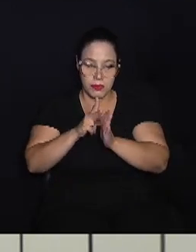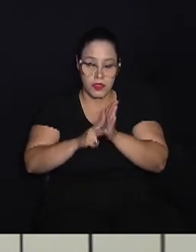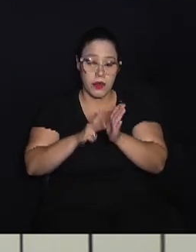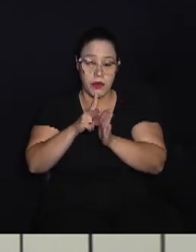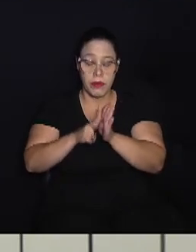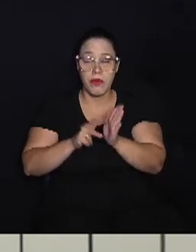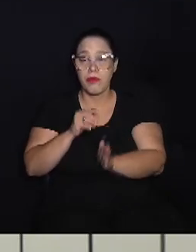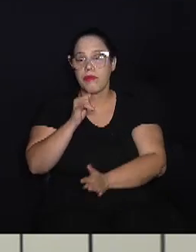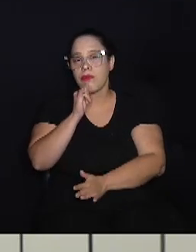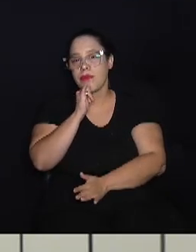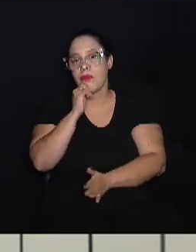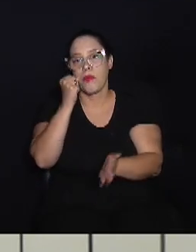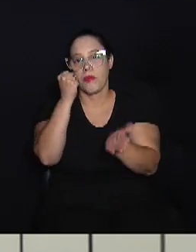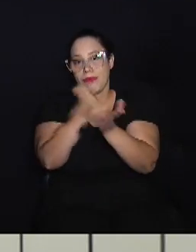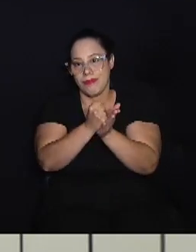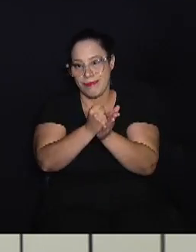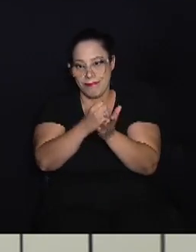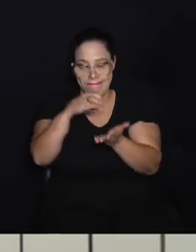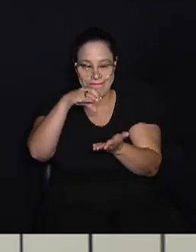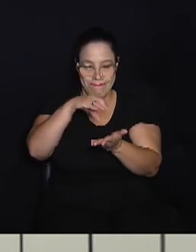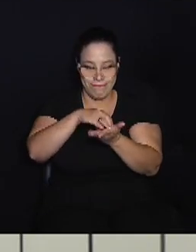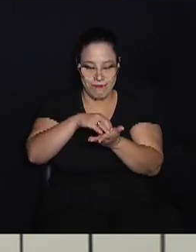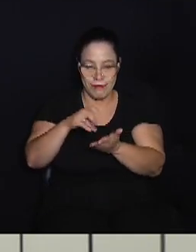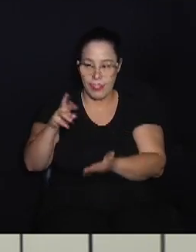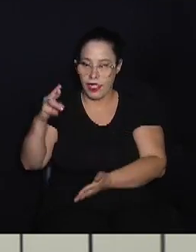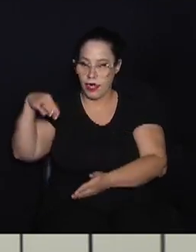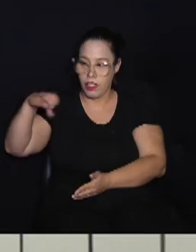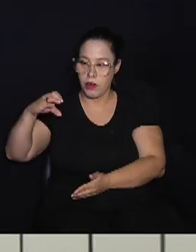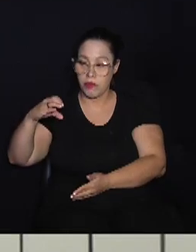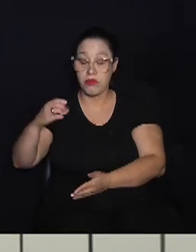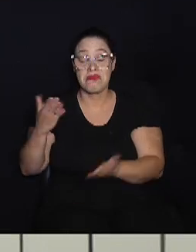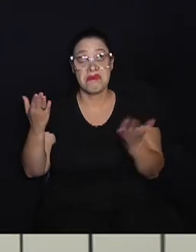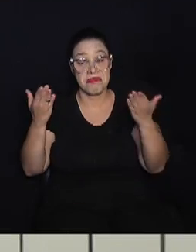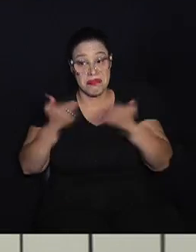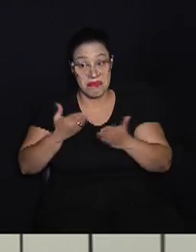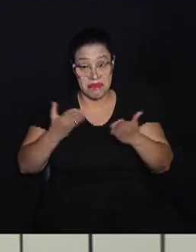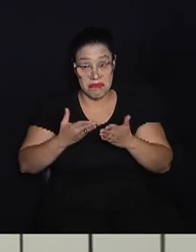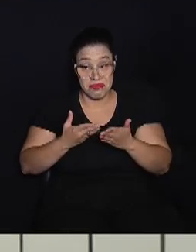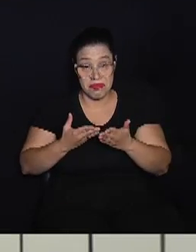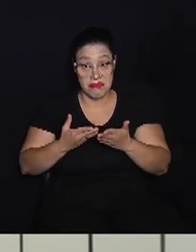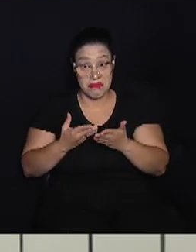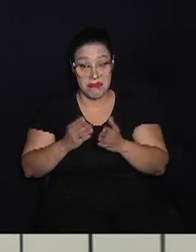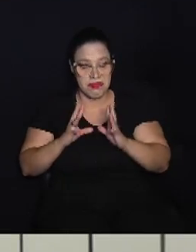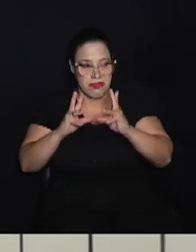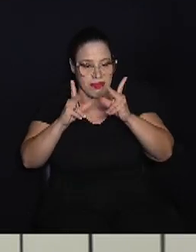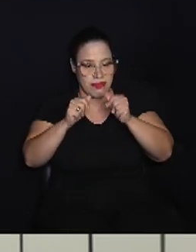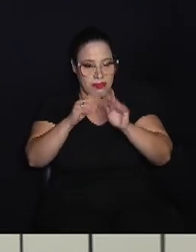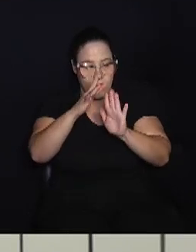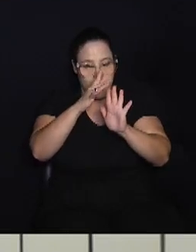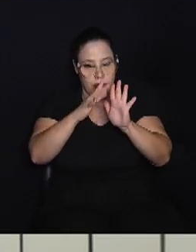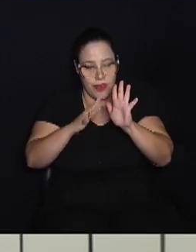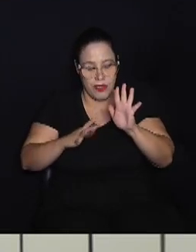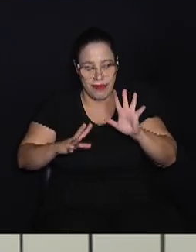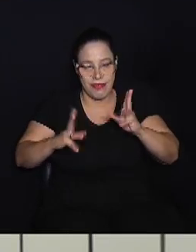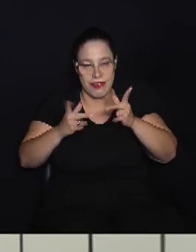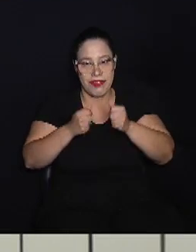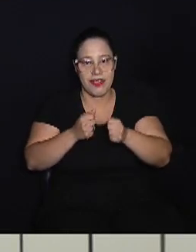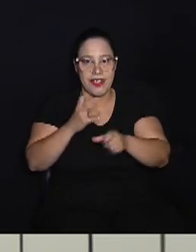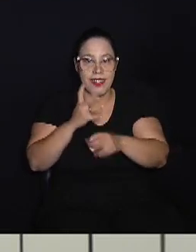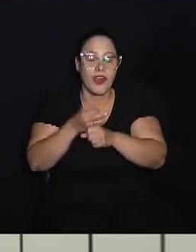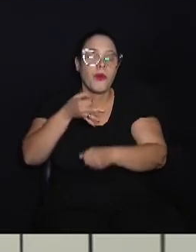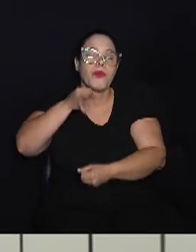exemplo, é um marco no centro da nossa metrópole e até hoje mantém todo o esplendor da época do